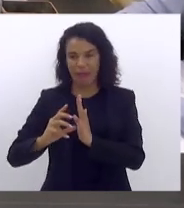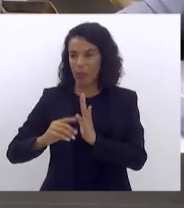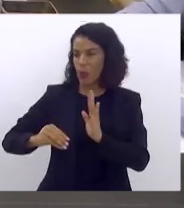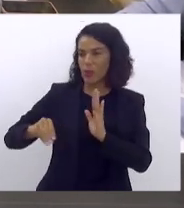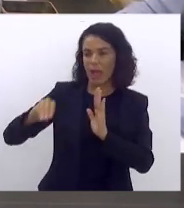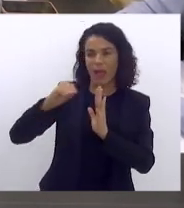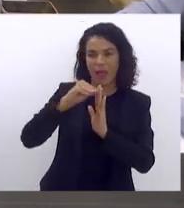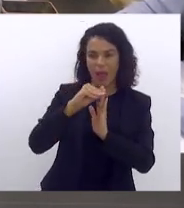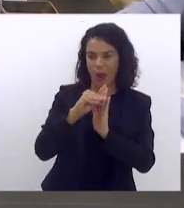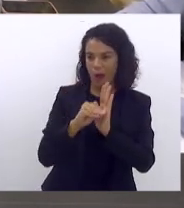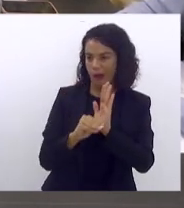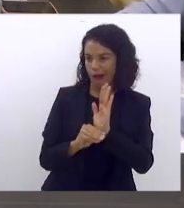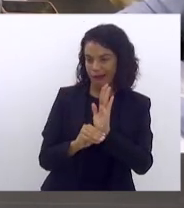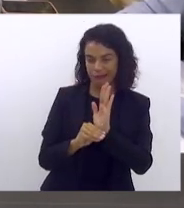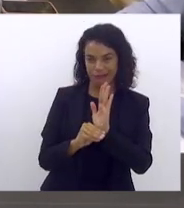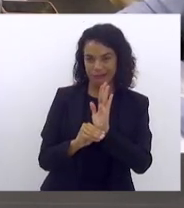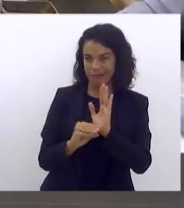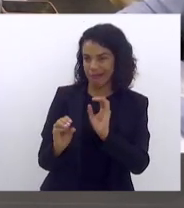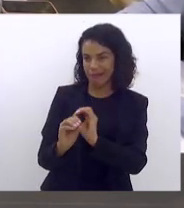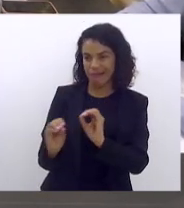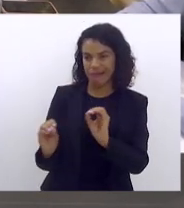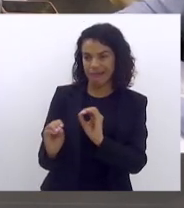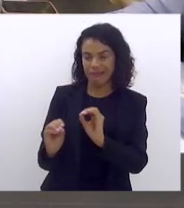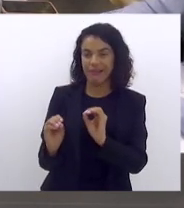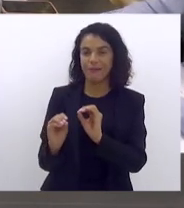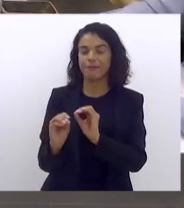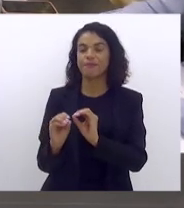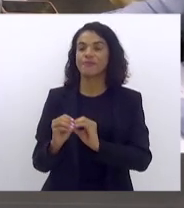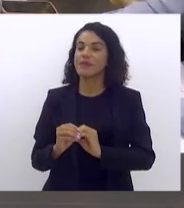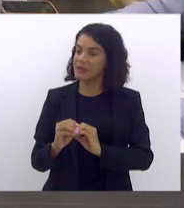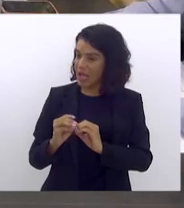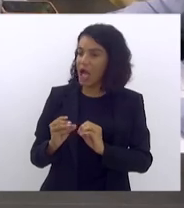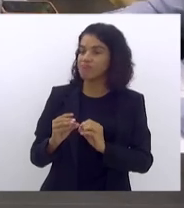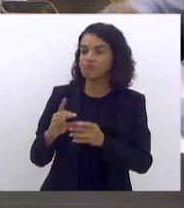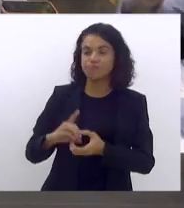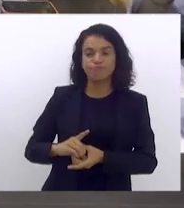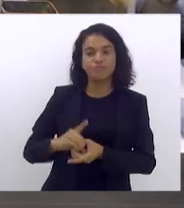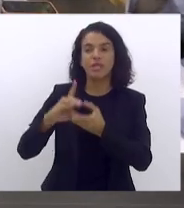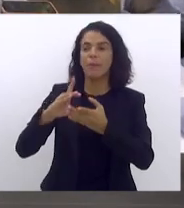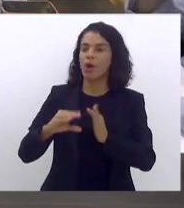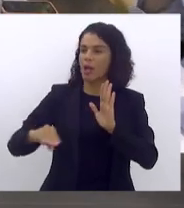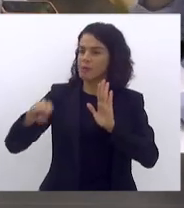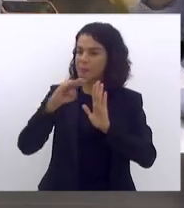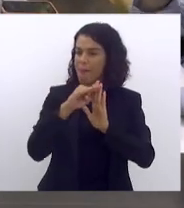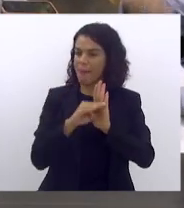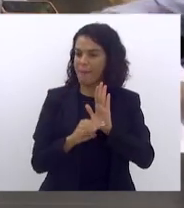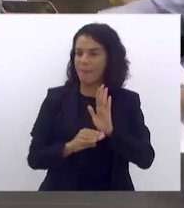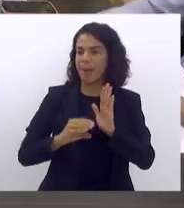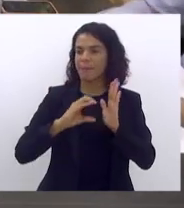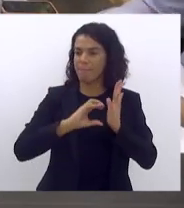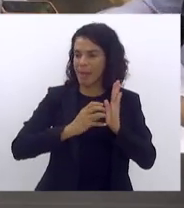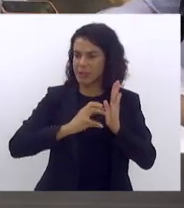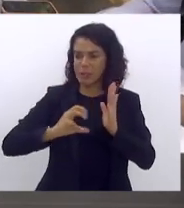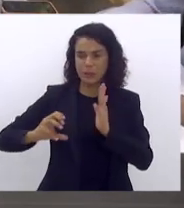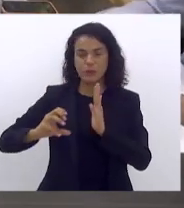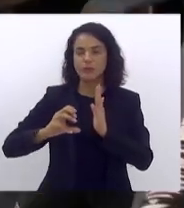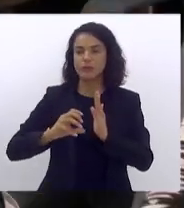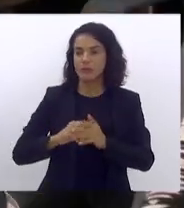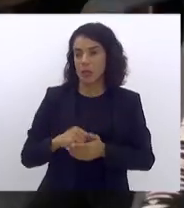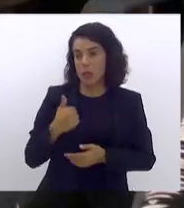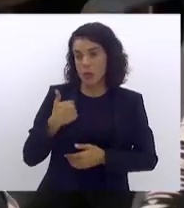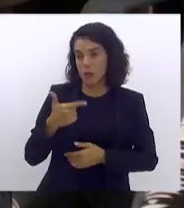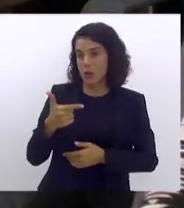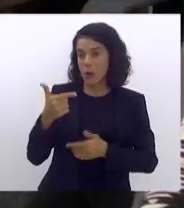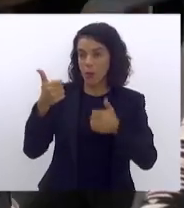estão vindo projetos de todos os partidos. Sobre os deputados, especificamente, não tenho como fazer essa